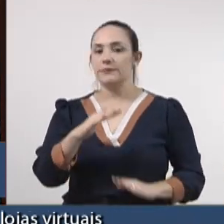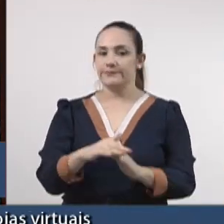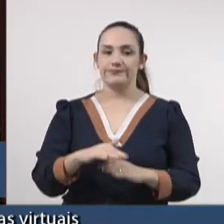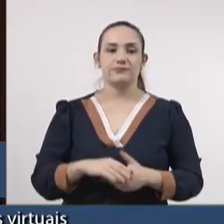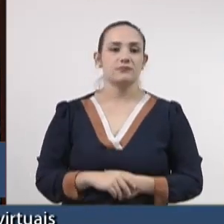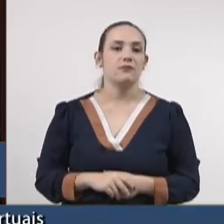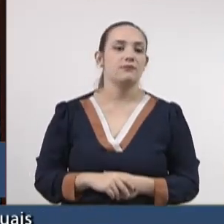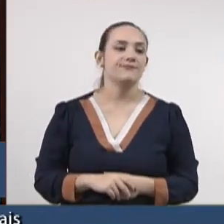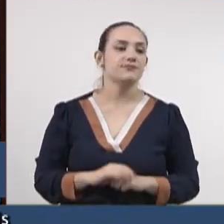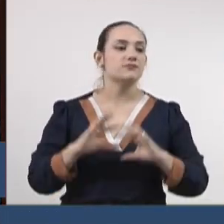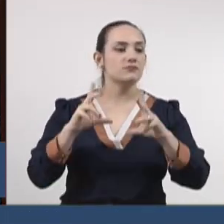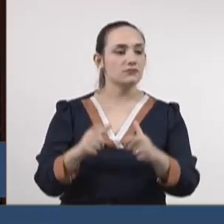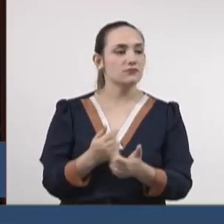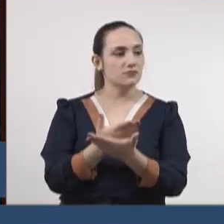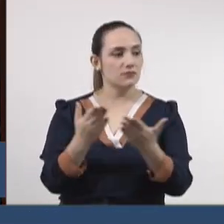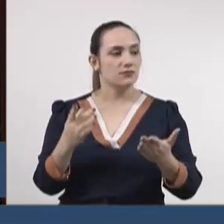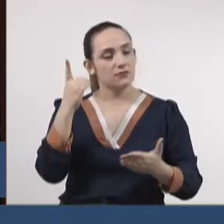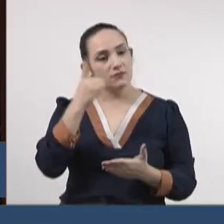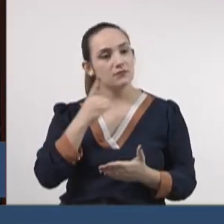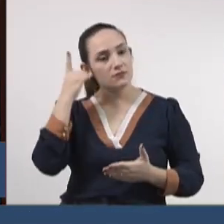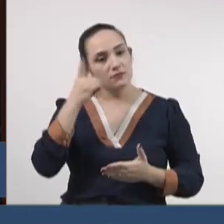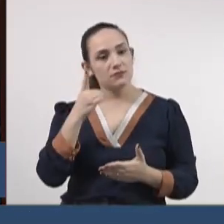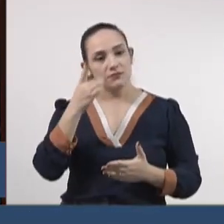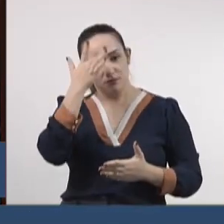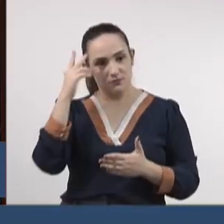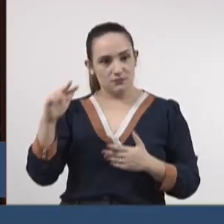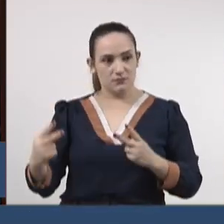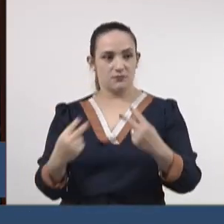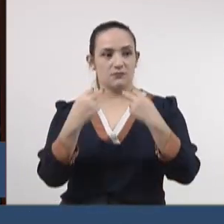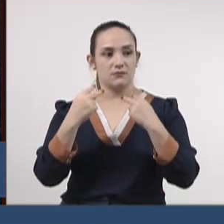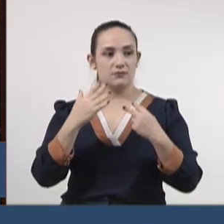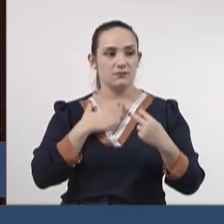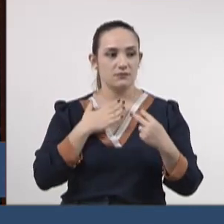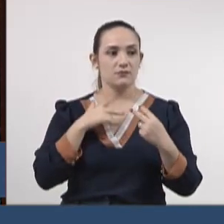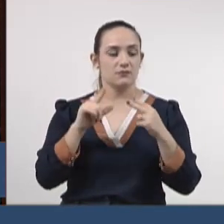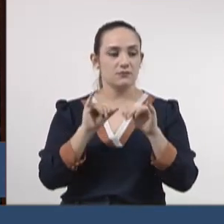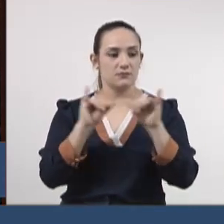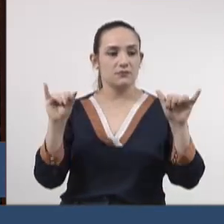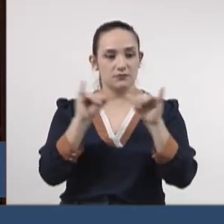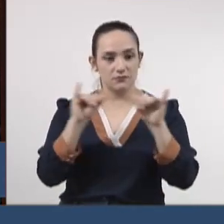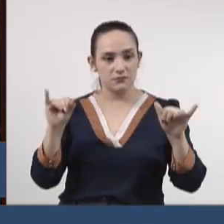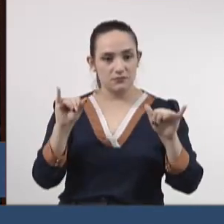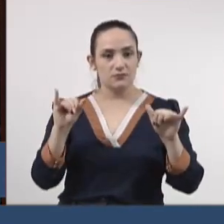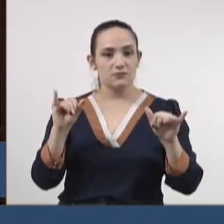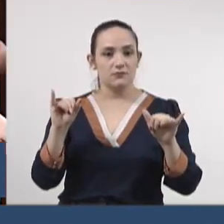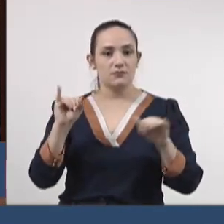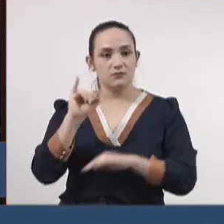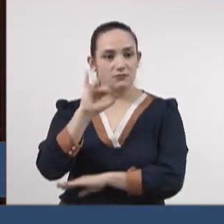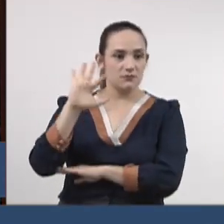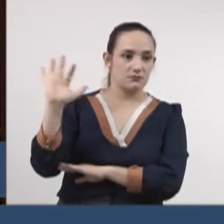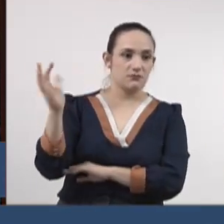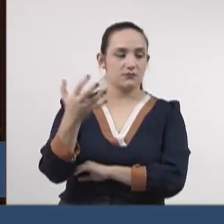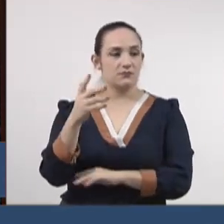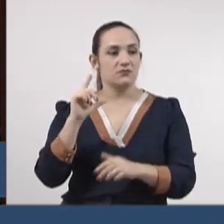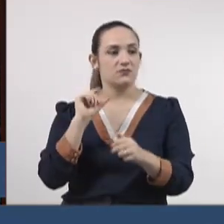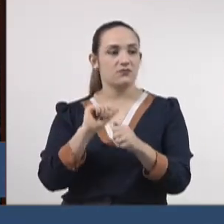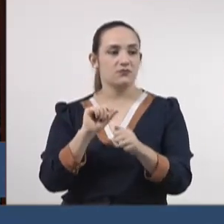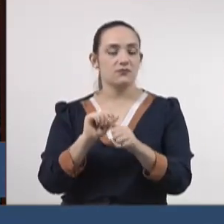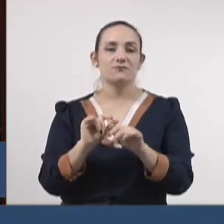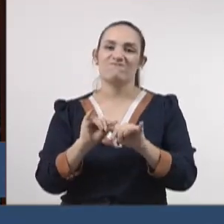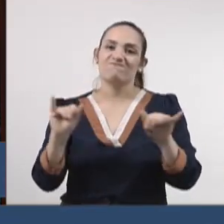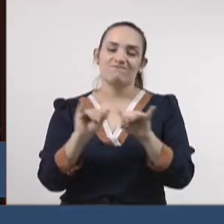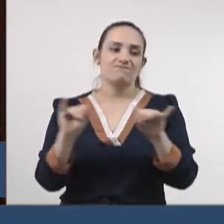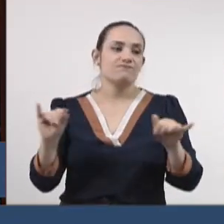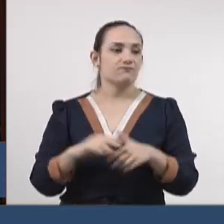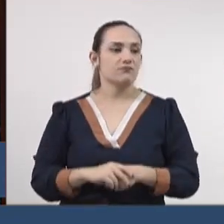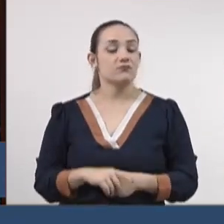senhores deputados senhoras deputados público que nos assiste essa campanha que a Receita Federal está encabeçando